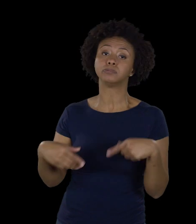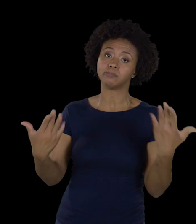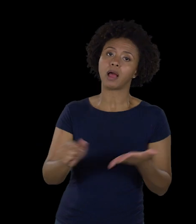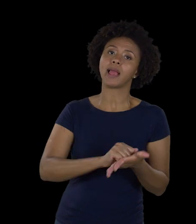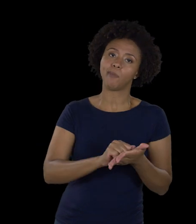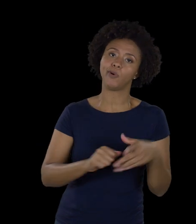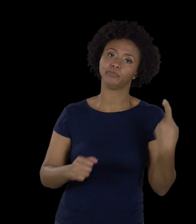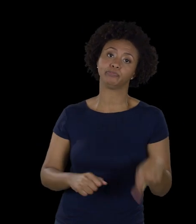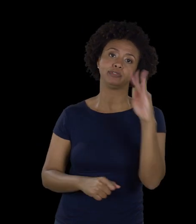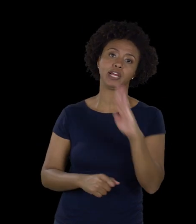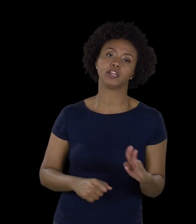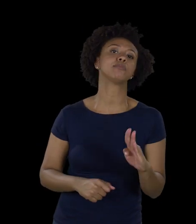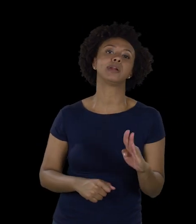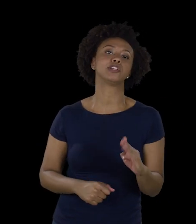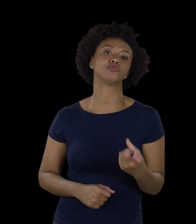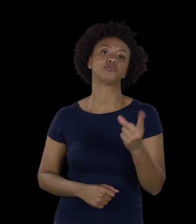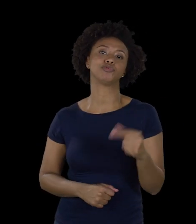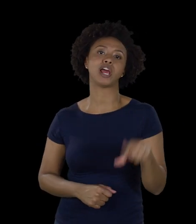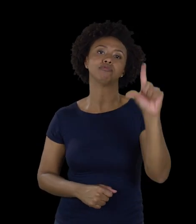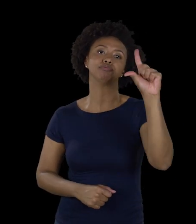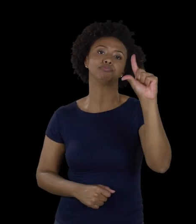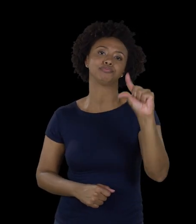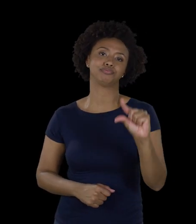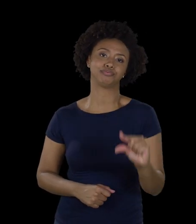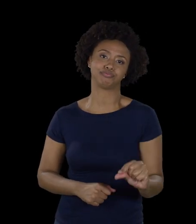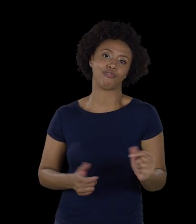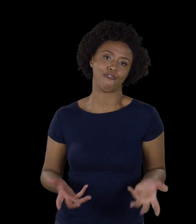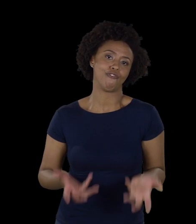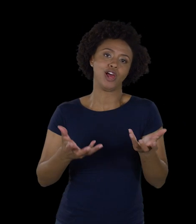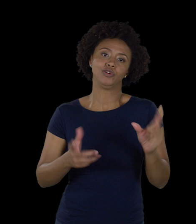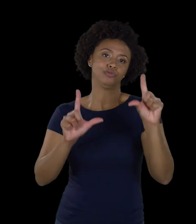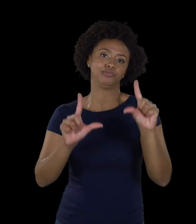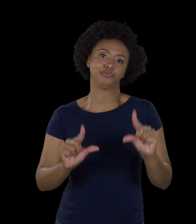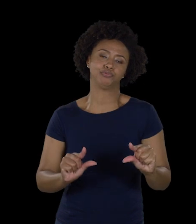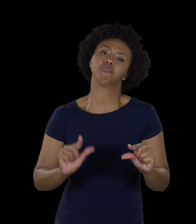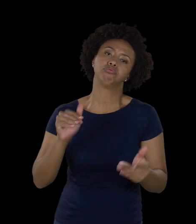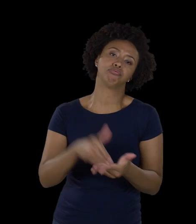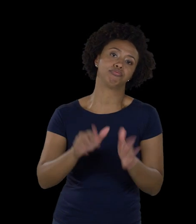Brasil vai perder seu valor comercial e esse ciclo chega ao fim.